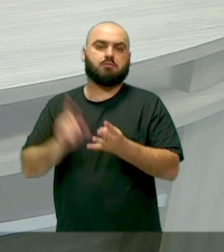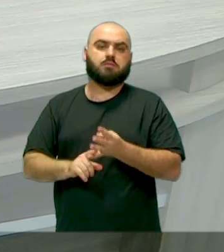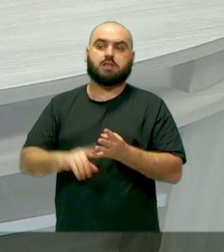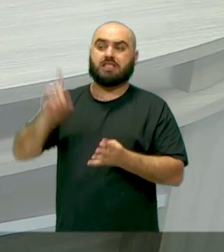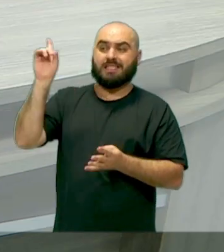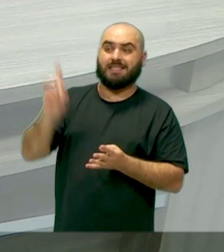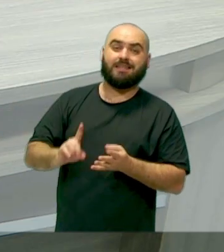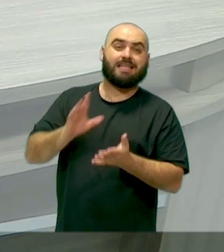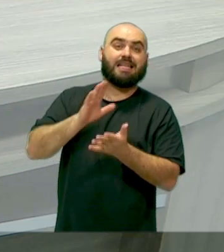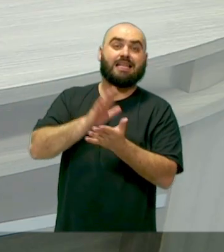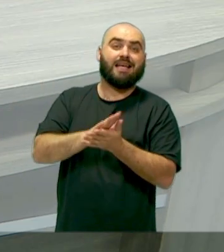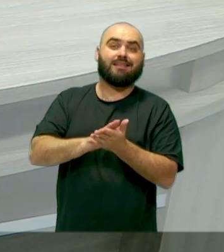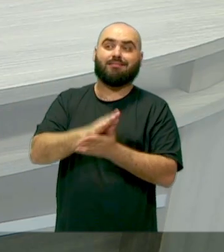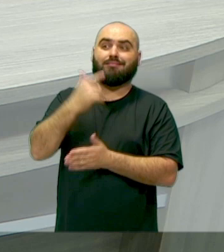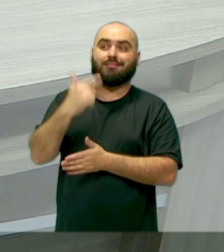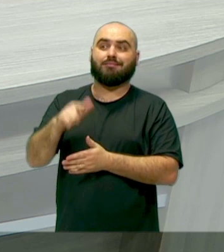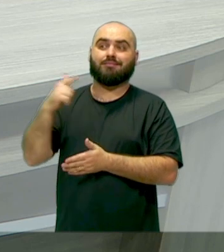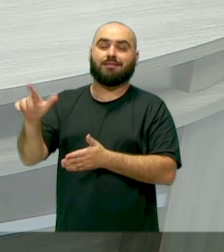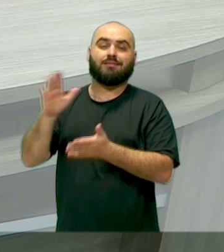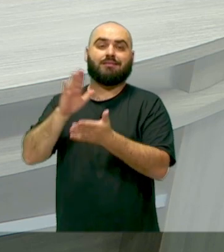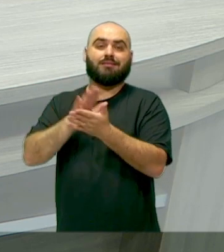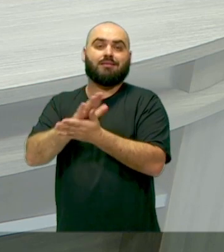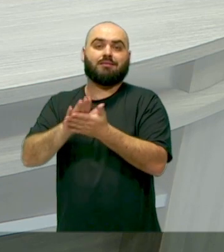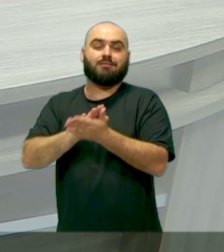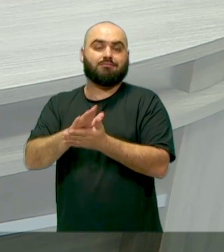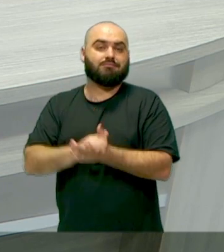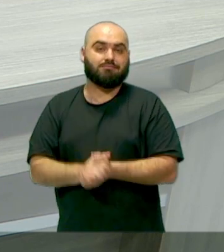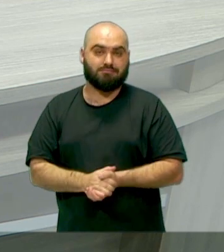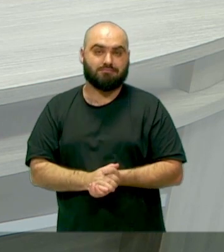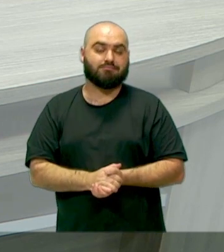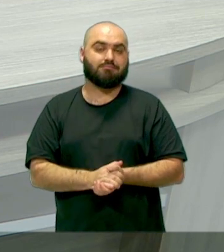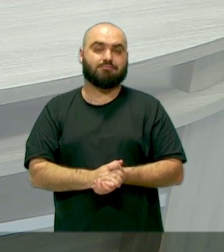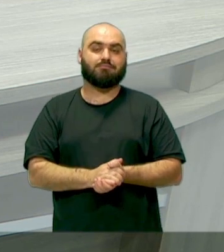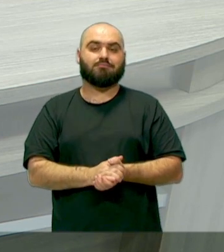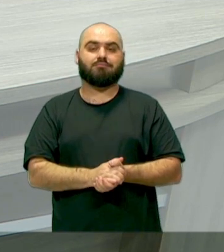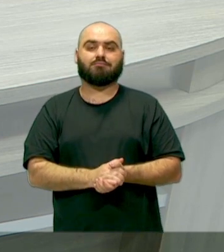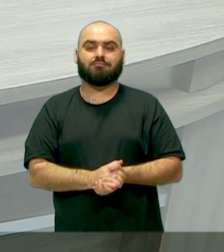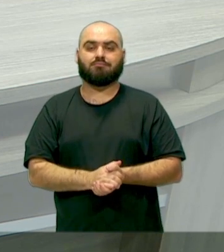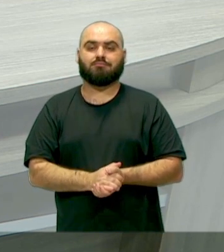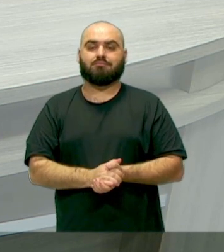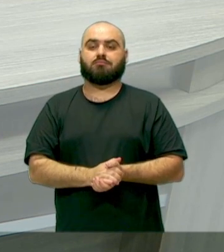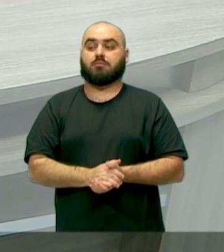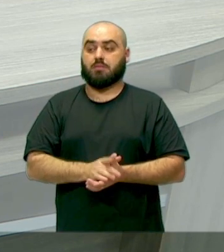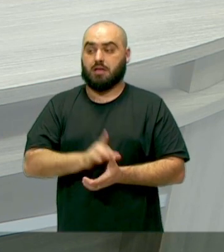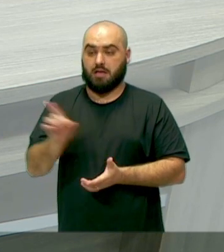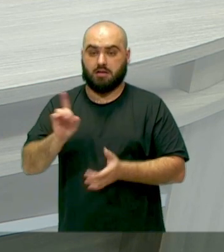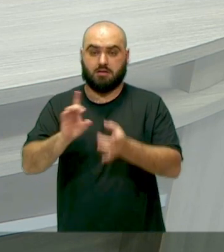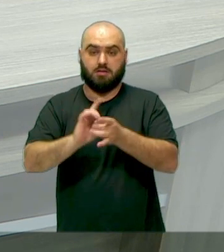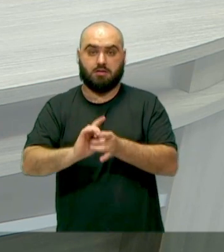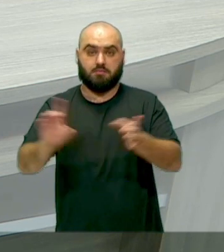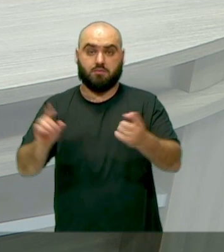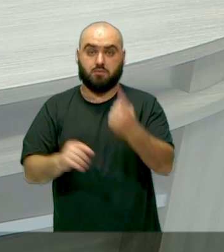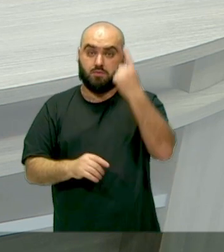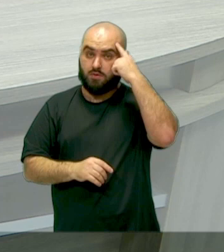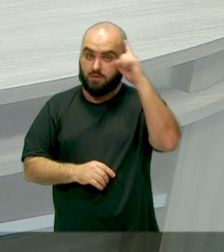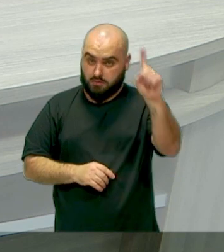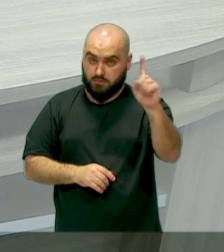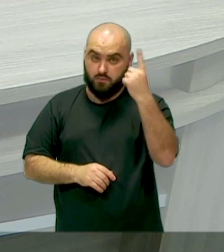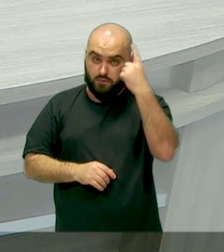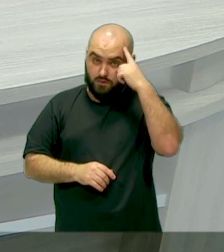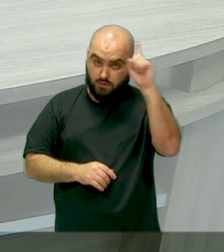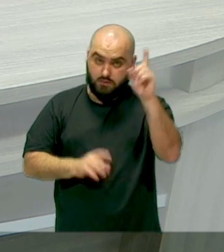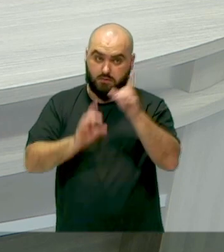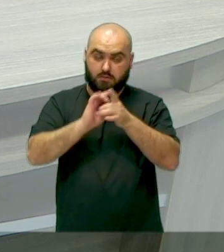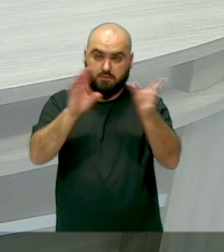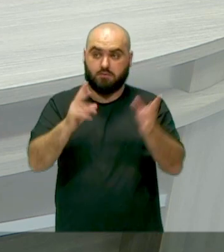direito a nada. Eles foram libertados num dia